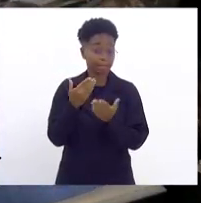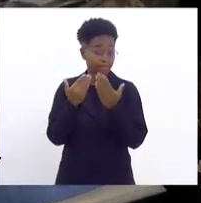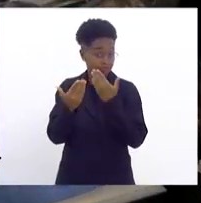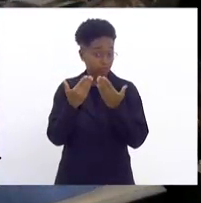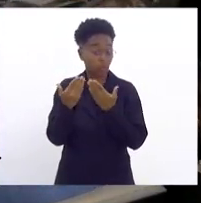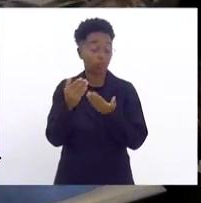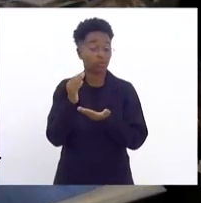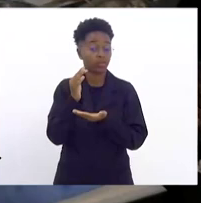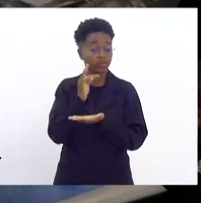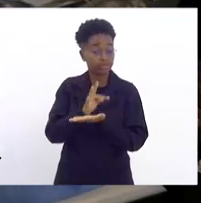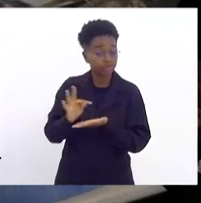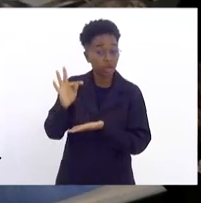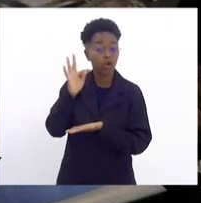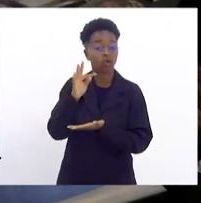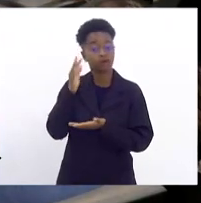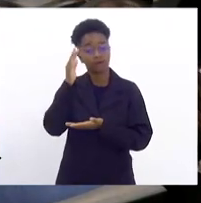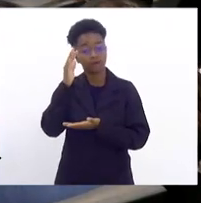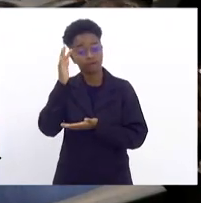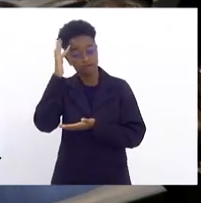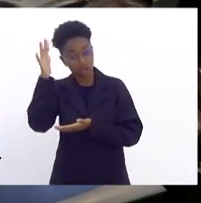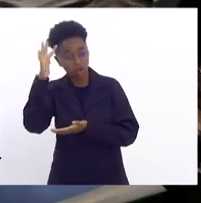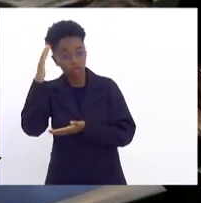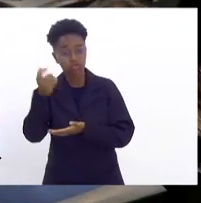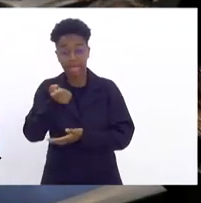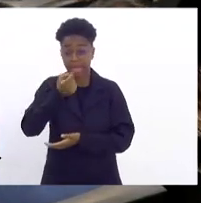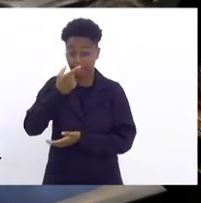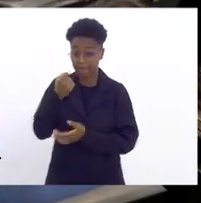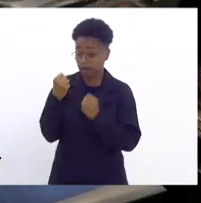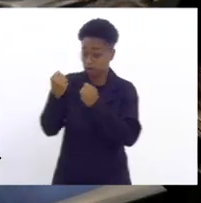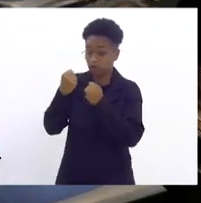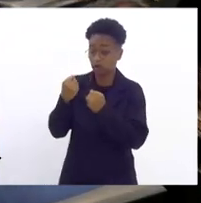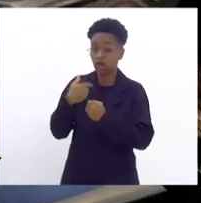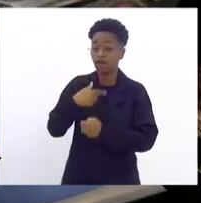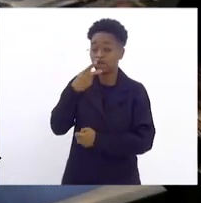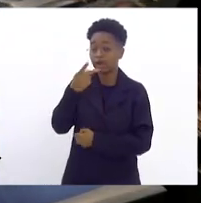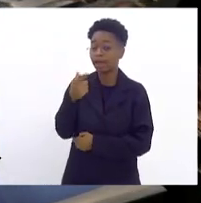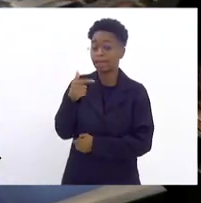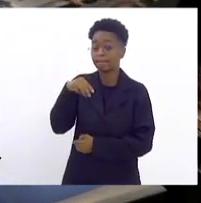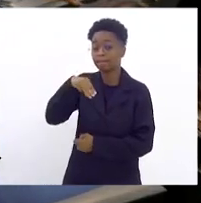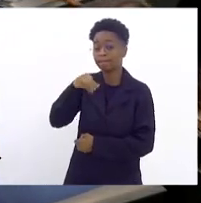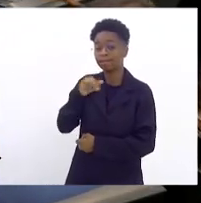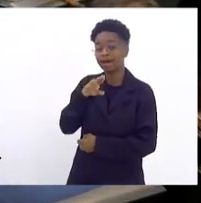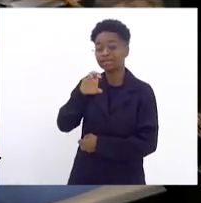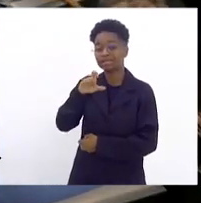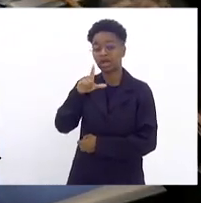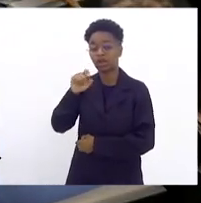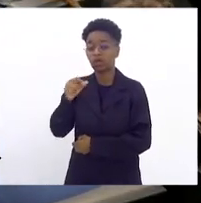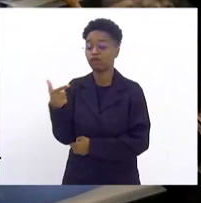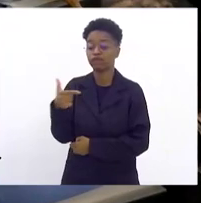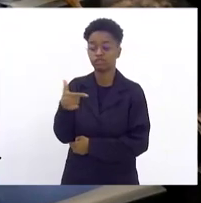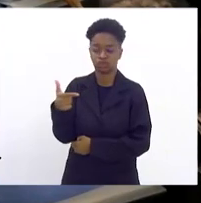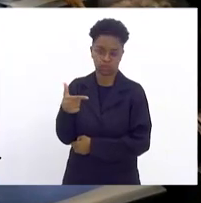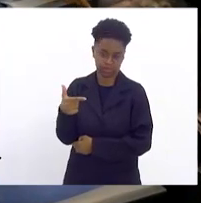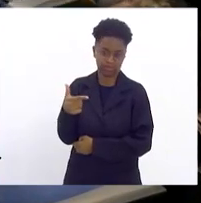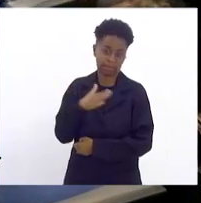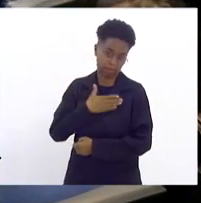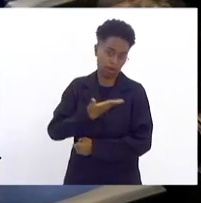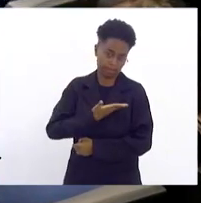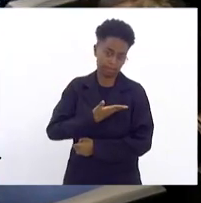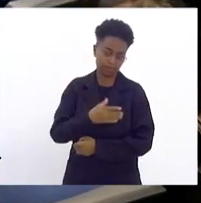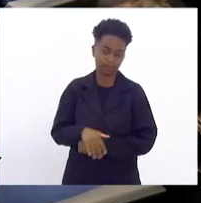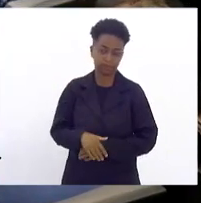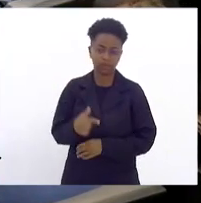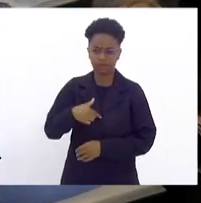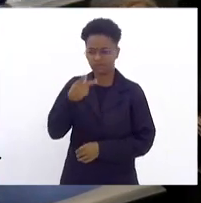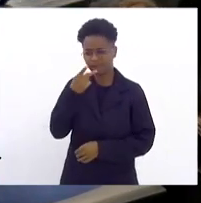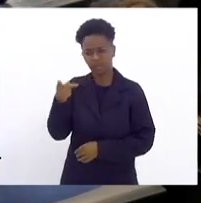filósofo é uma tarde preta eu chamei de Marcelo 22 tá meu amigo eu falei